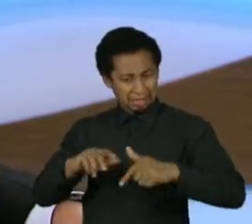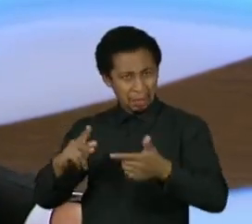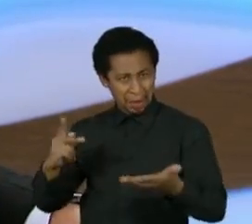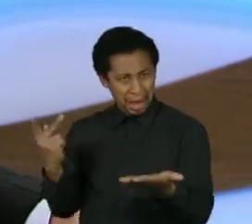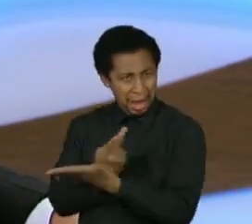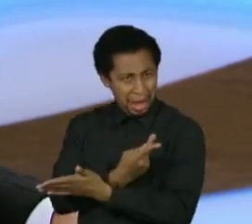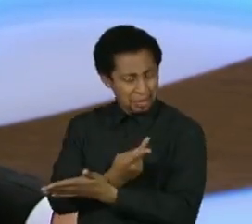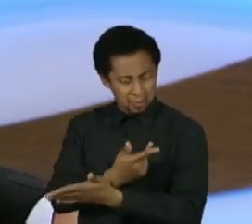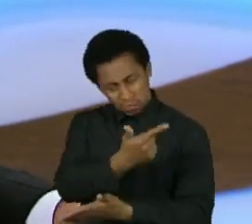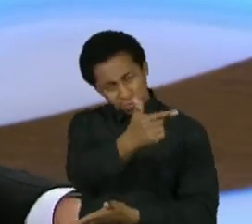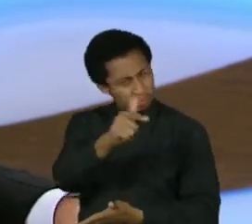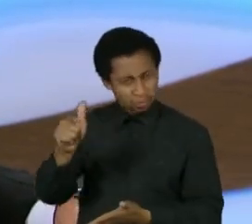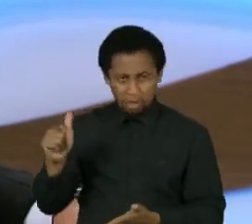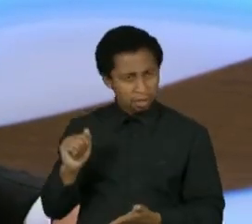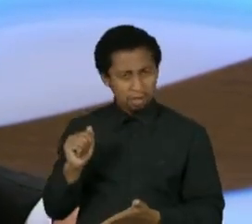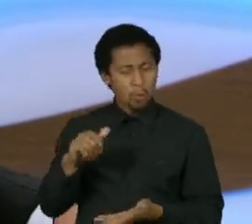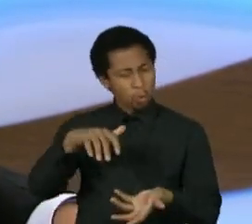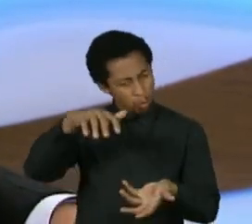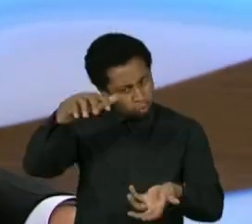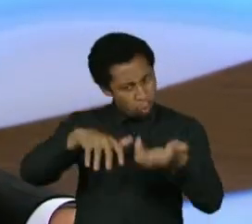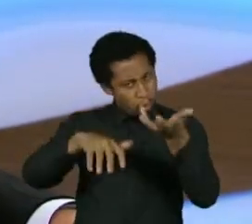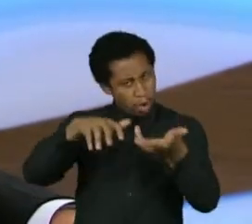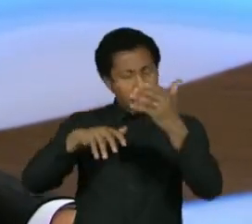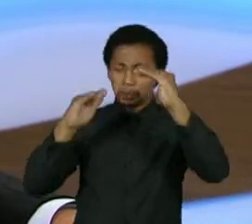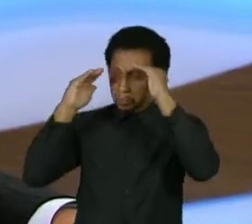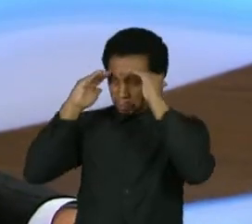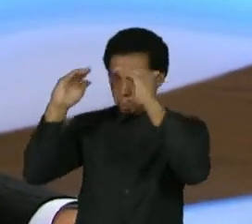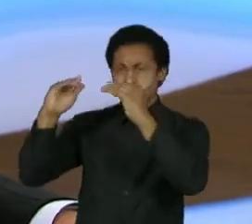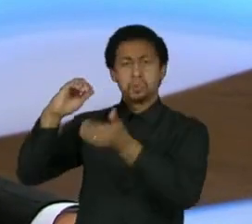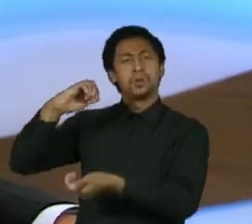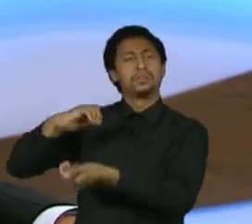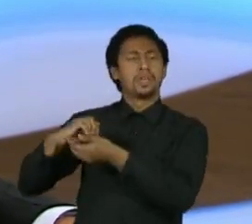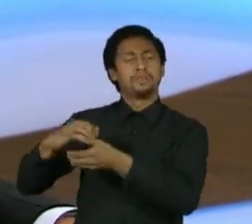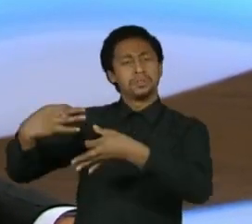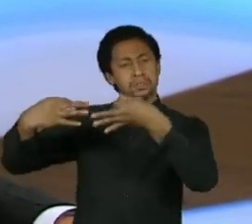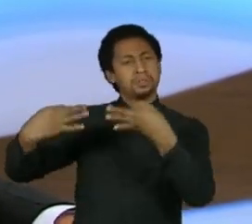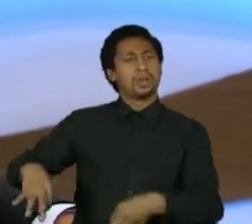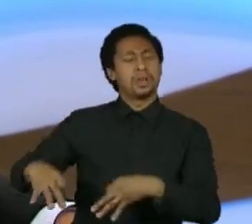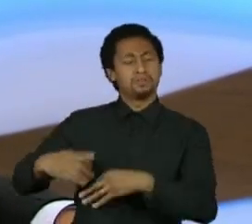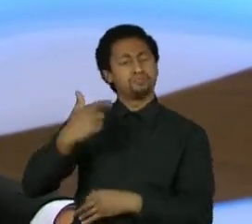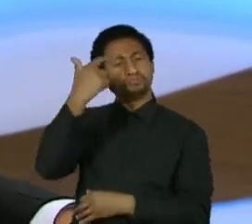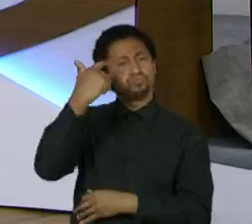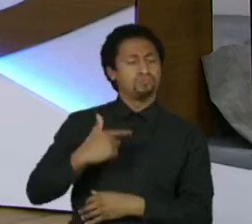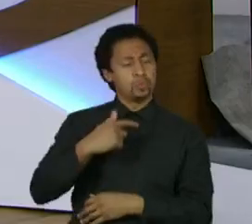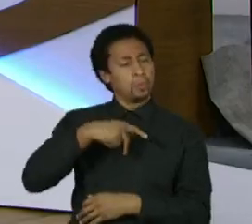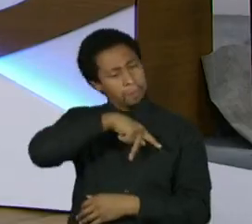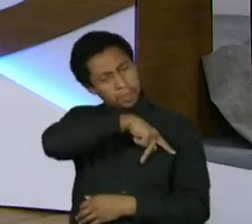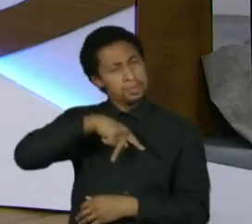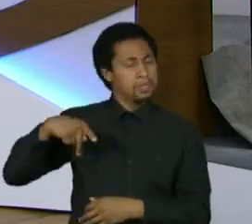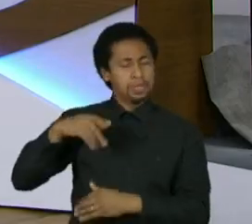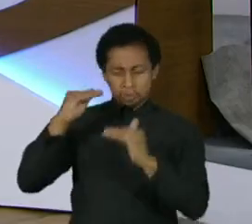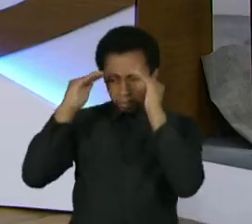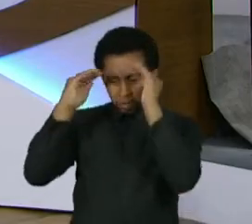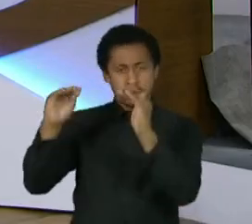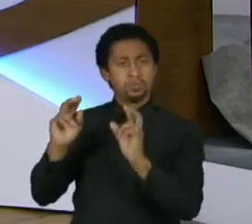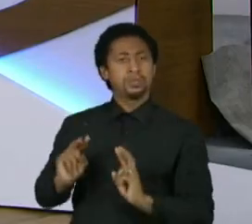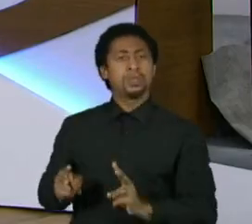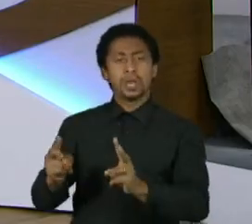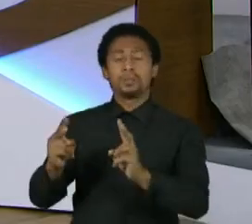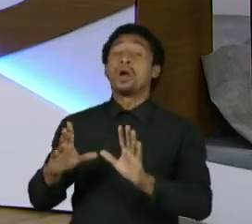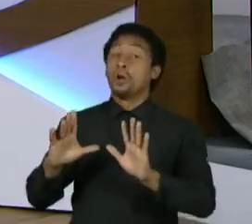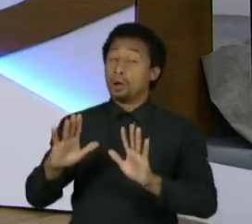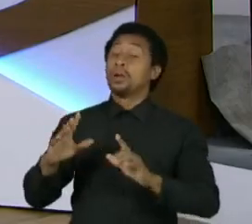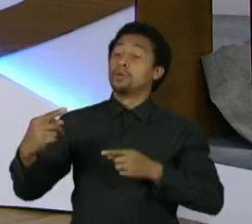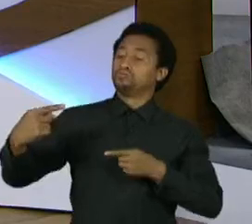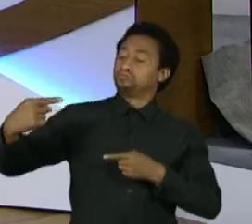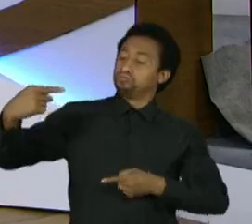pela cabeça de alguém responsável, que é chefe de um poder e que preside uma instituição como o Congresso Nacional. O que houve foi realmente uma discussão em